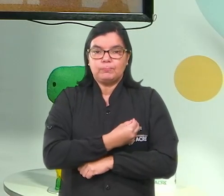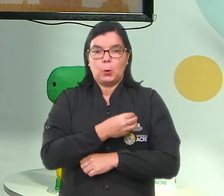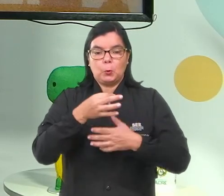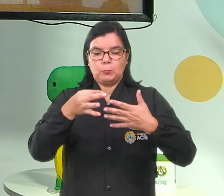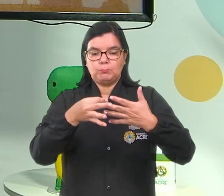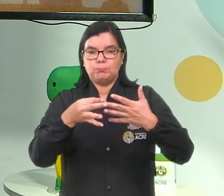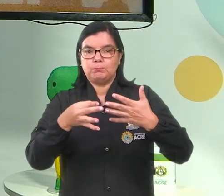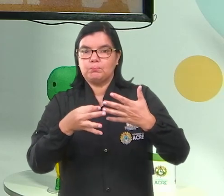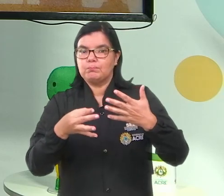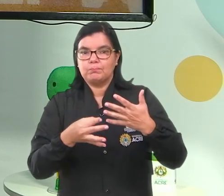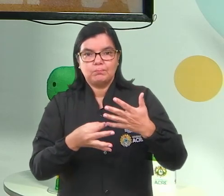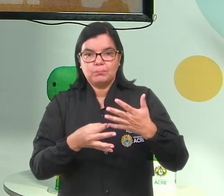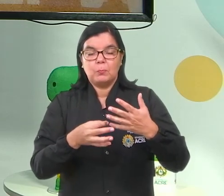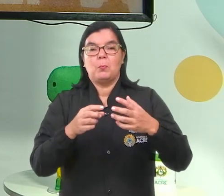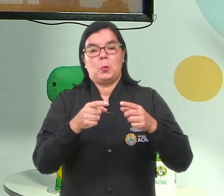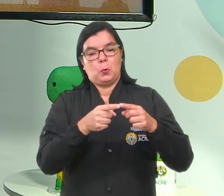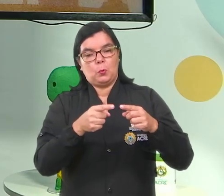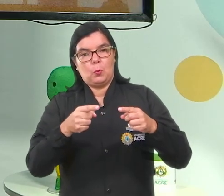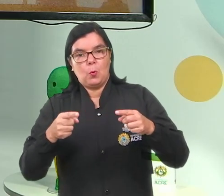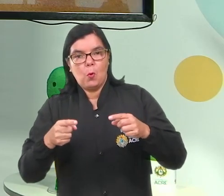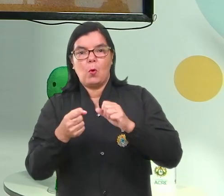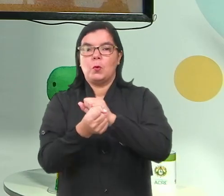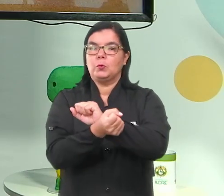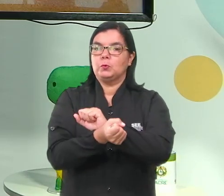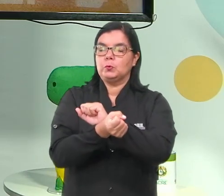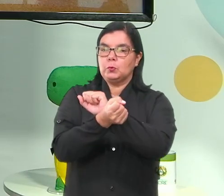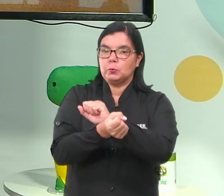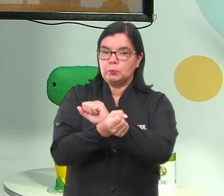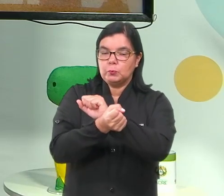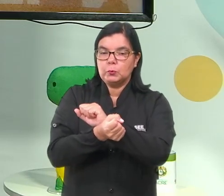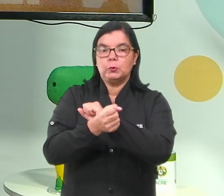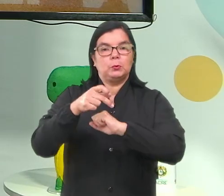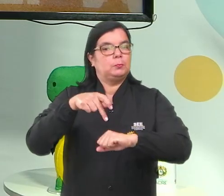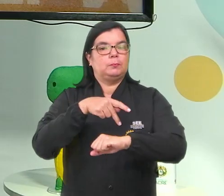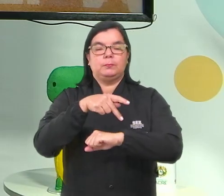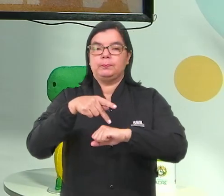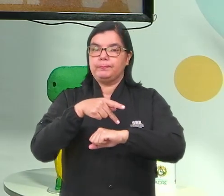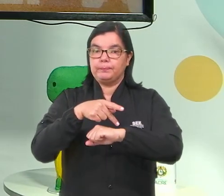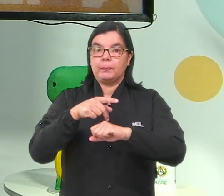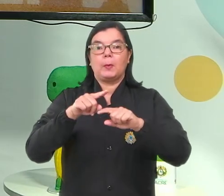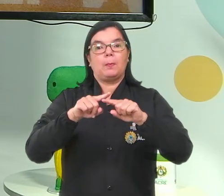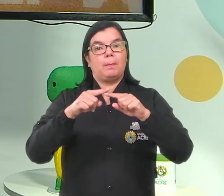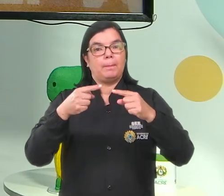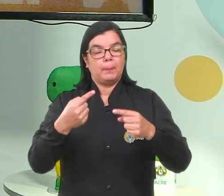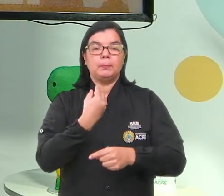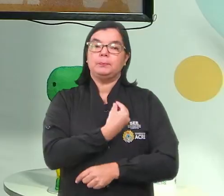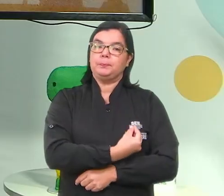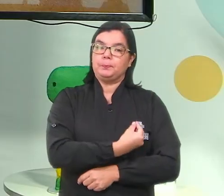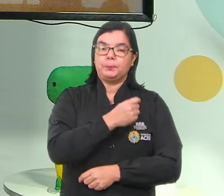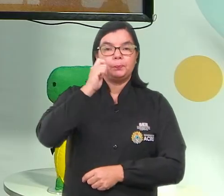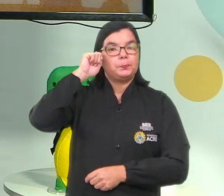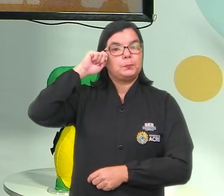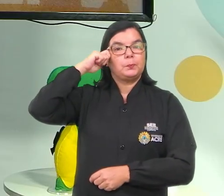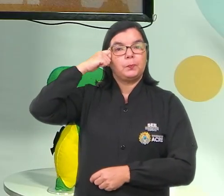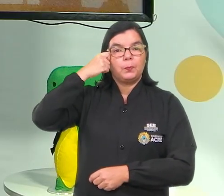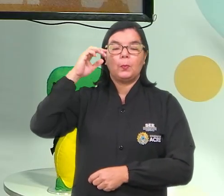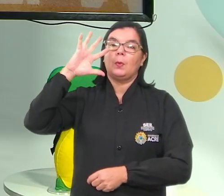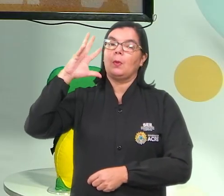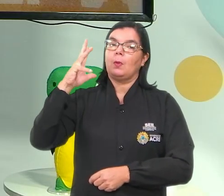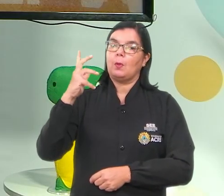pontual, somente nesse período de escravismo no nosso país. A presença do negro